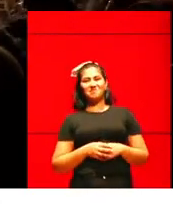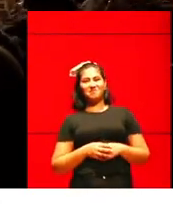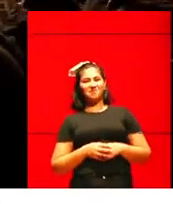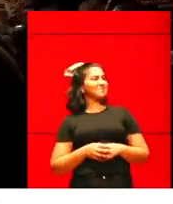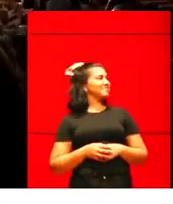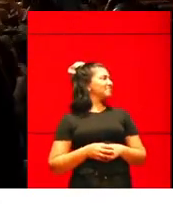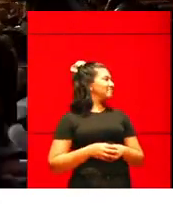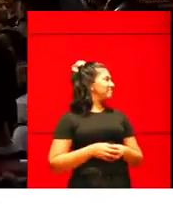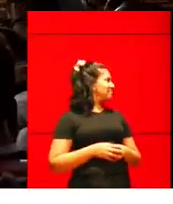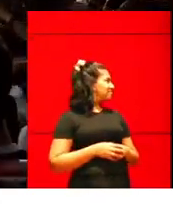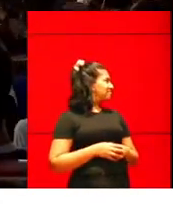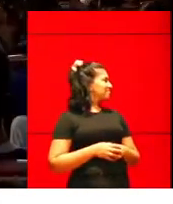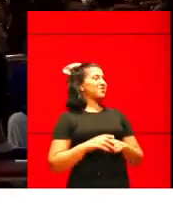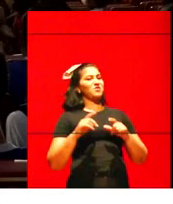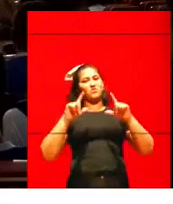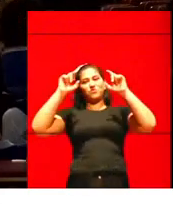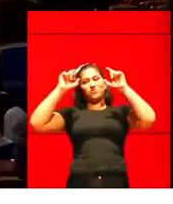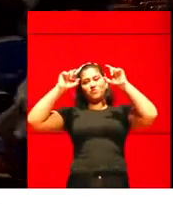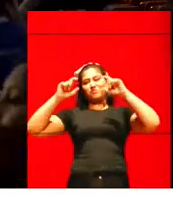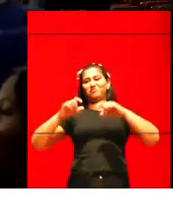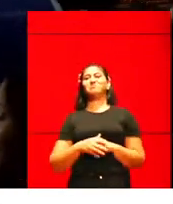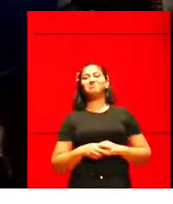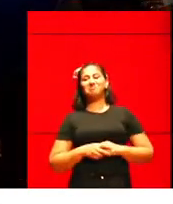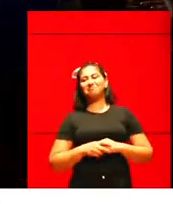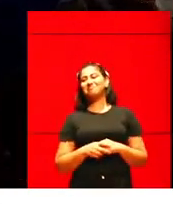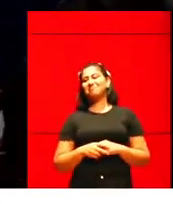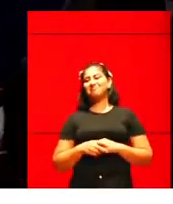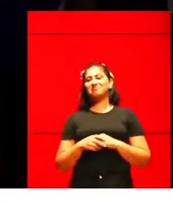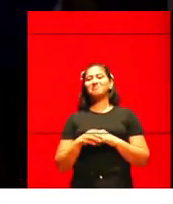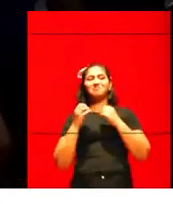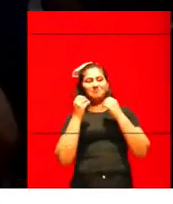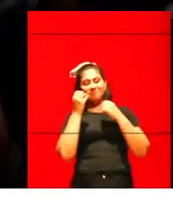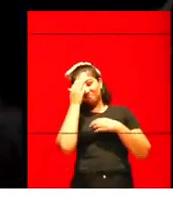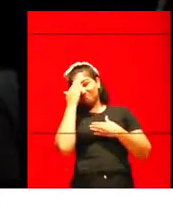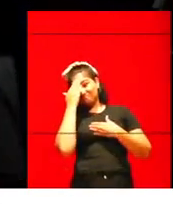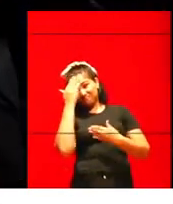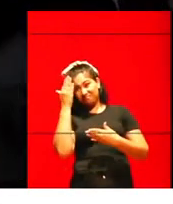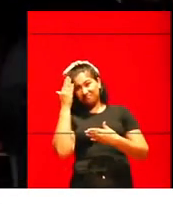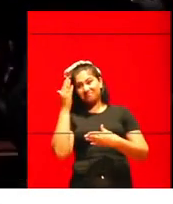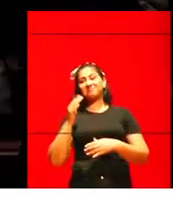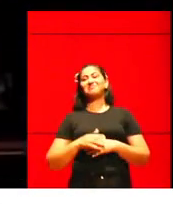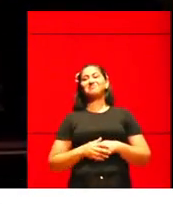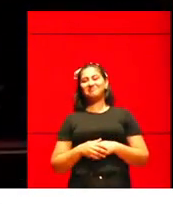Aê! Obrigado, meus amores, um bom retorno. Obrigado, Carmela Dutra.